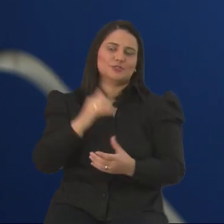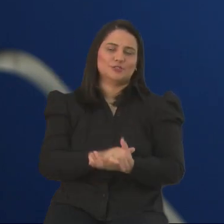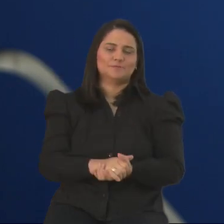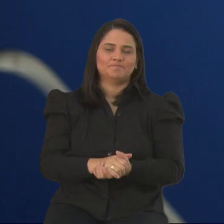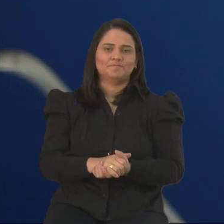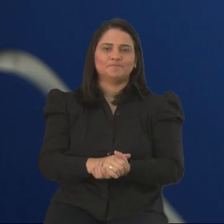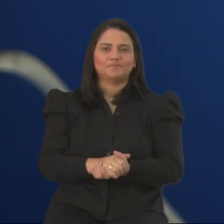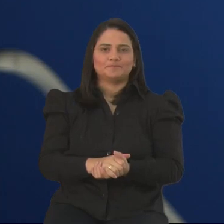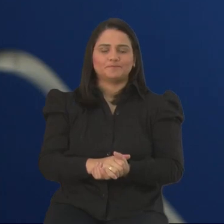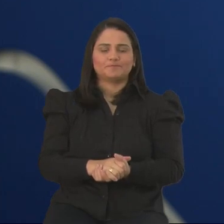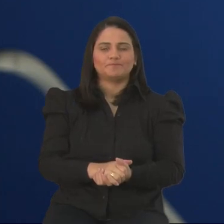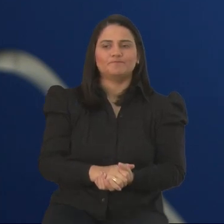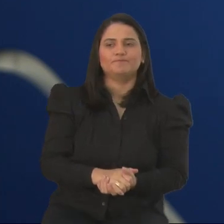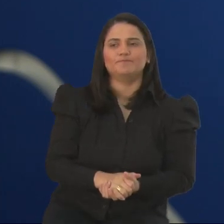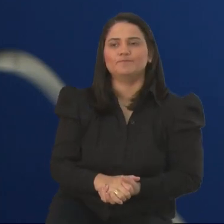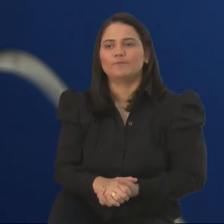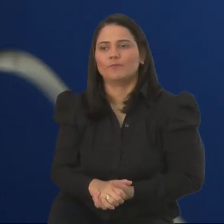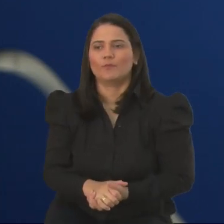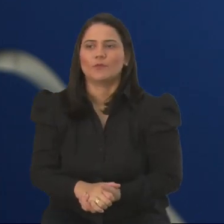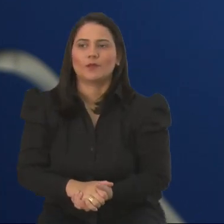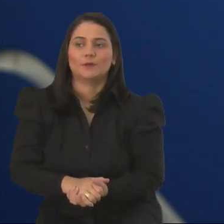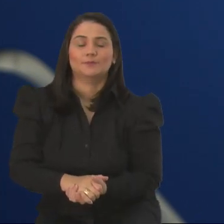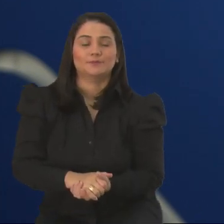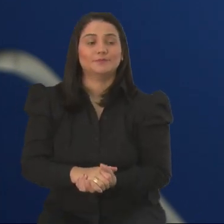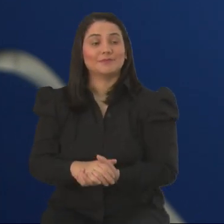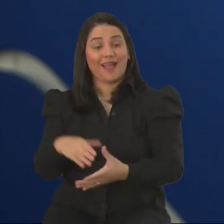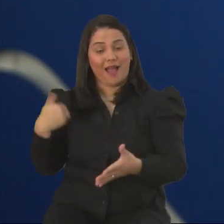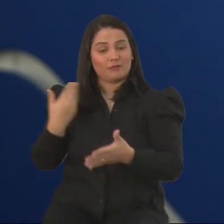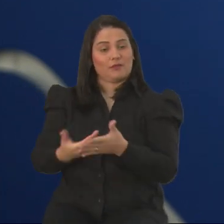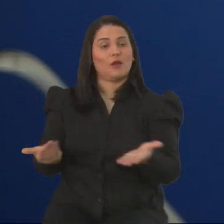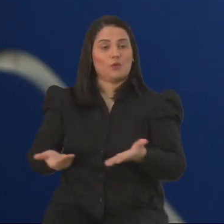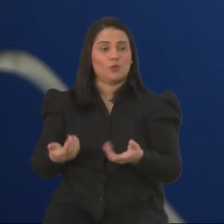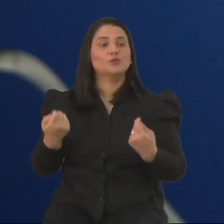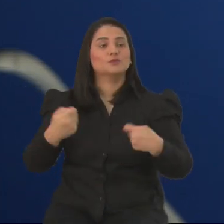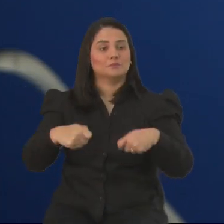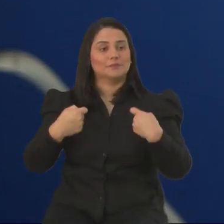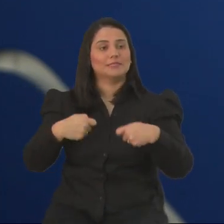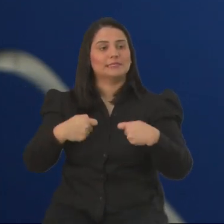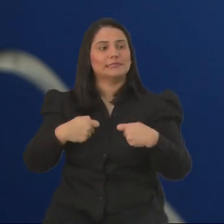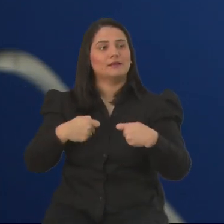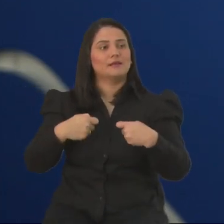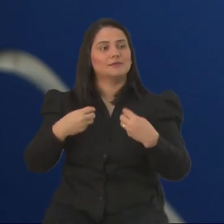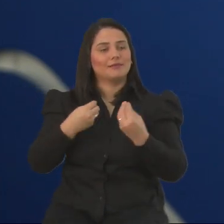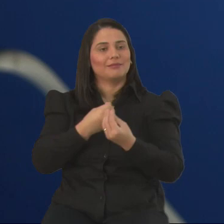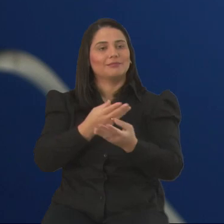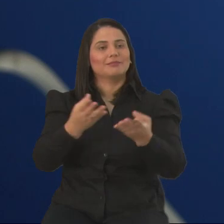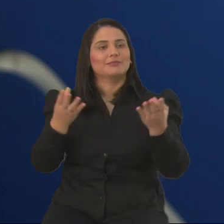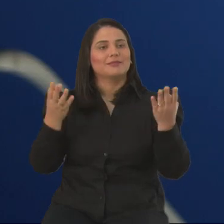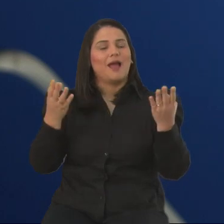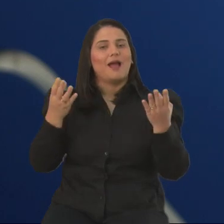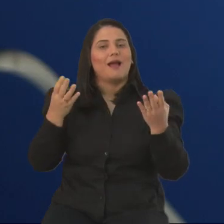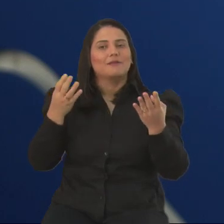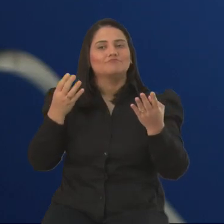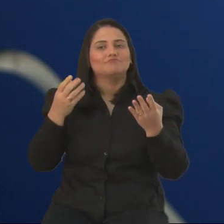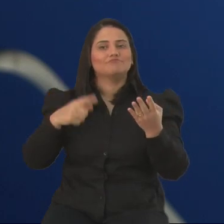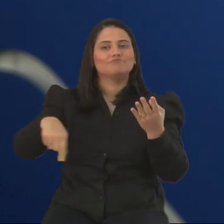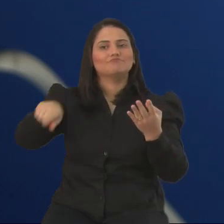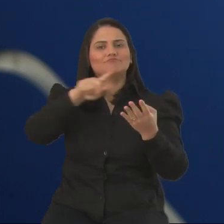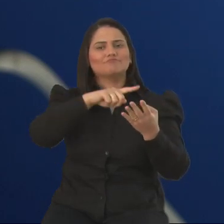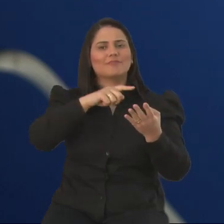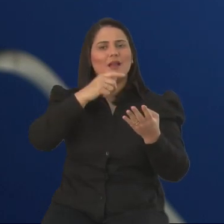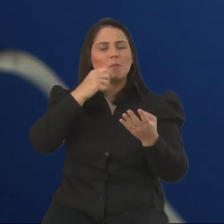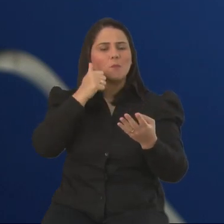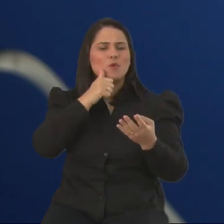atuais, precisamos dar voz às mulheres. E a comunicação assertiva certamente é um instrumento